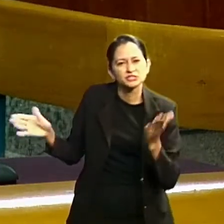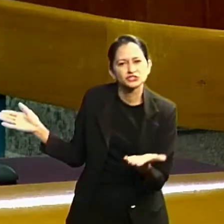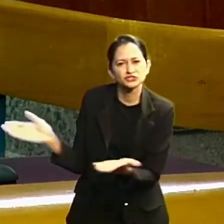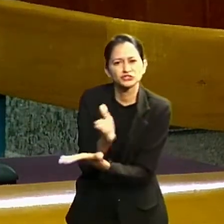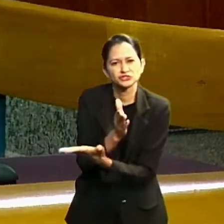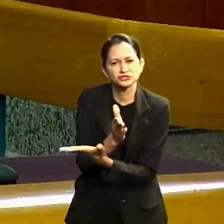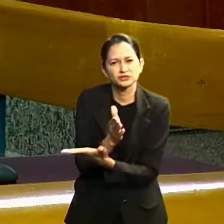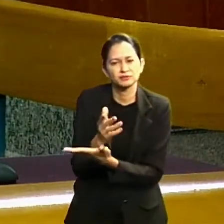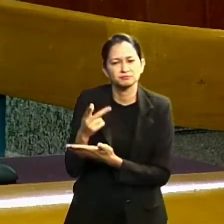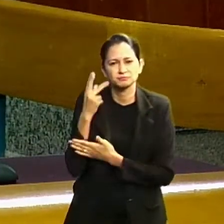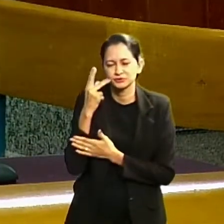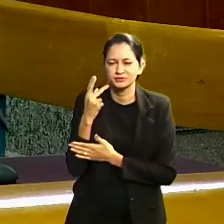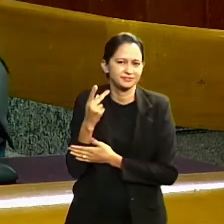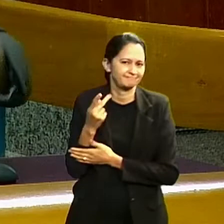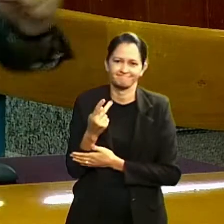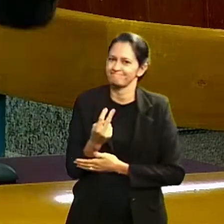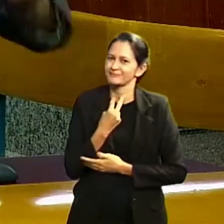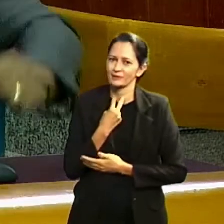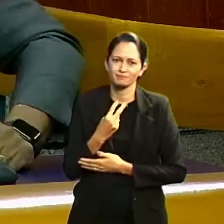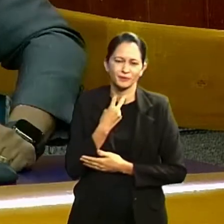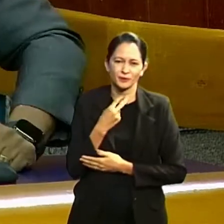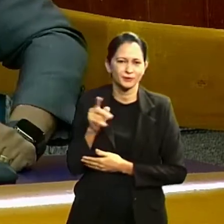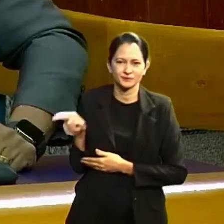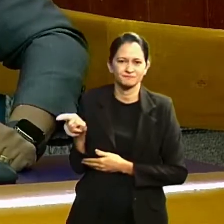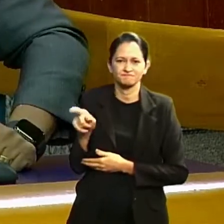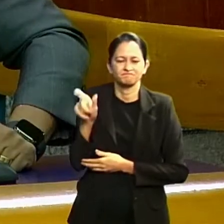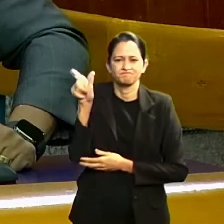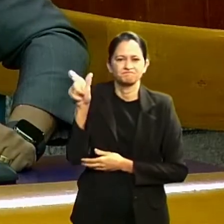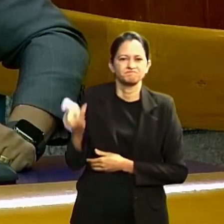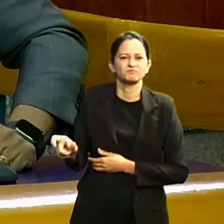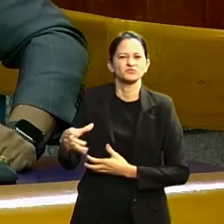política. Não podemos ter esse perfil